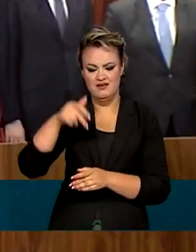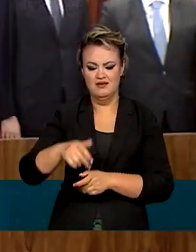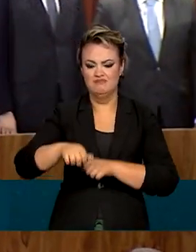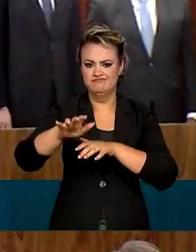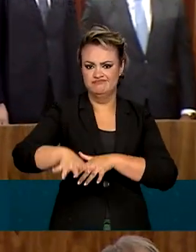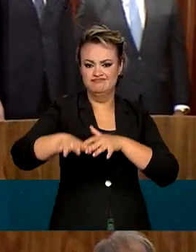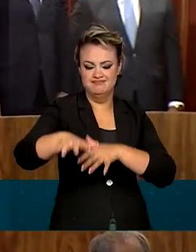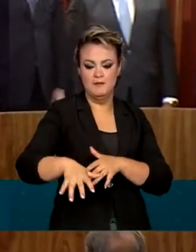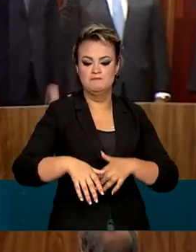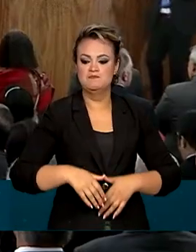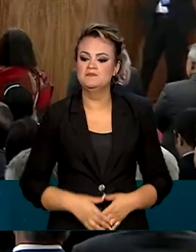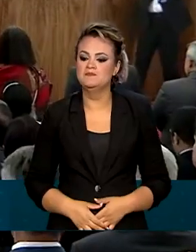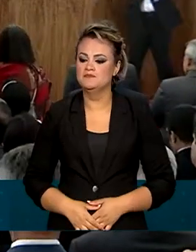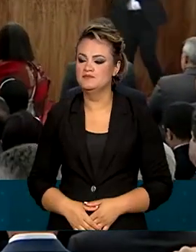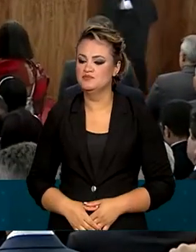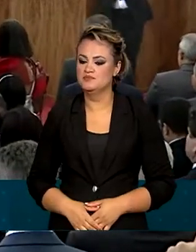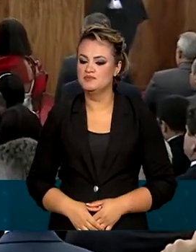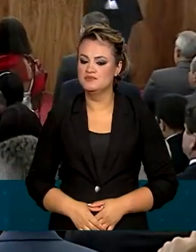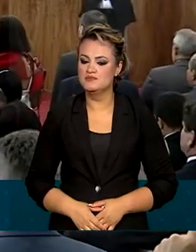da Independência.